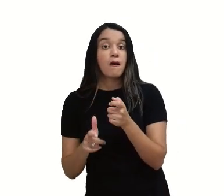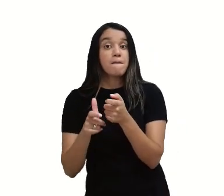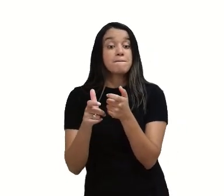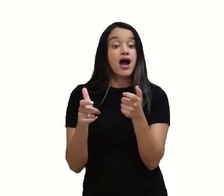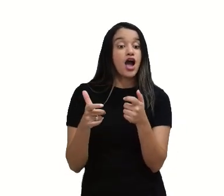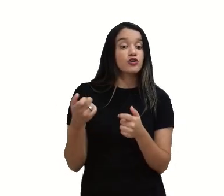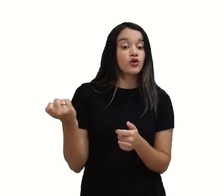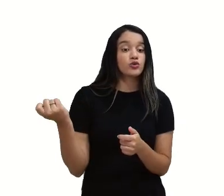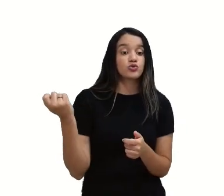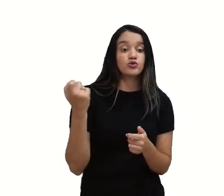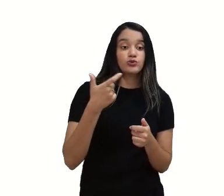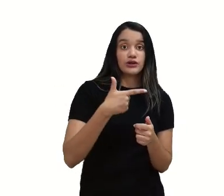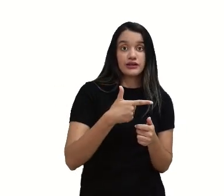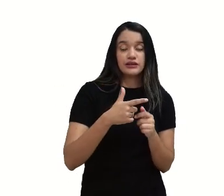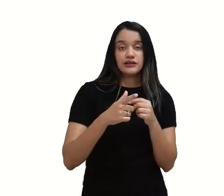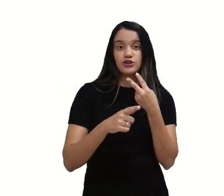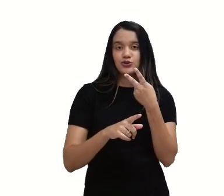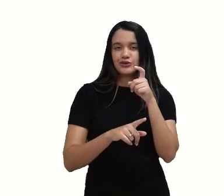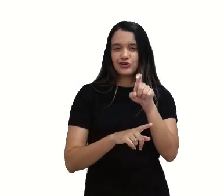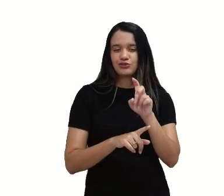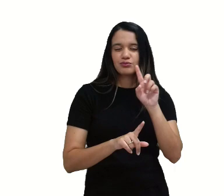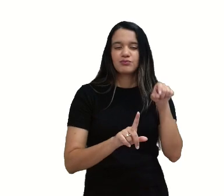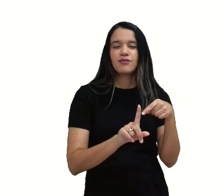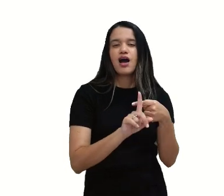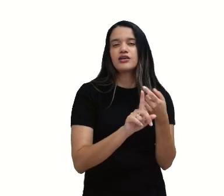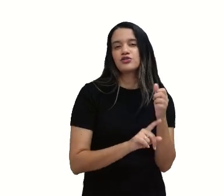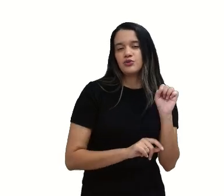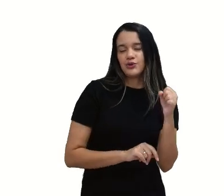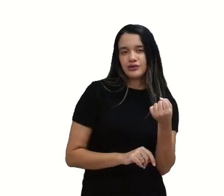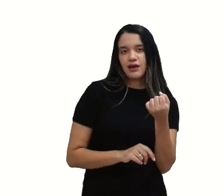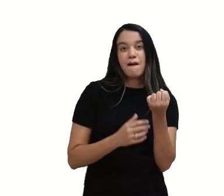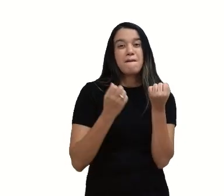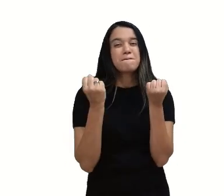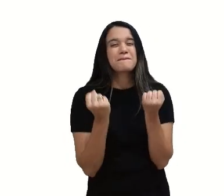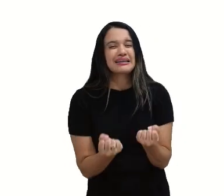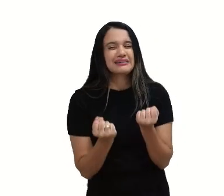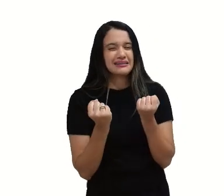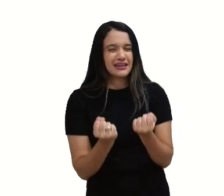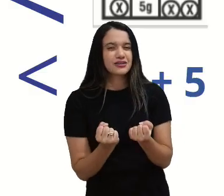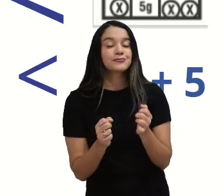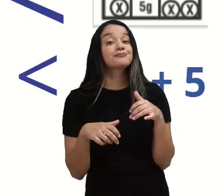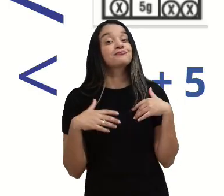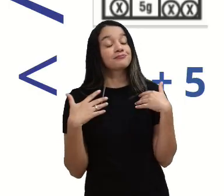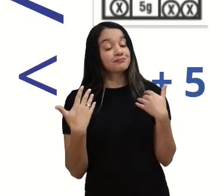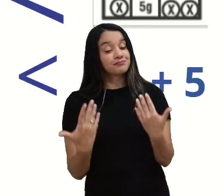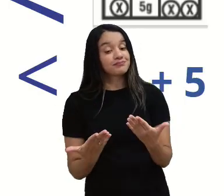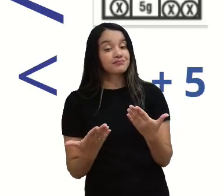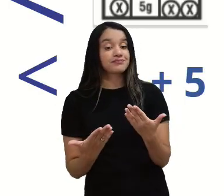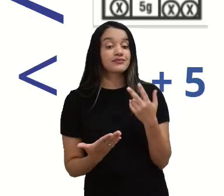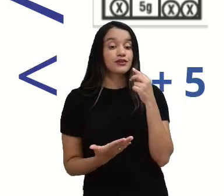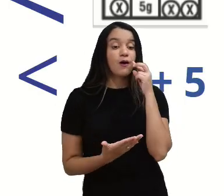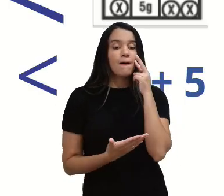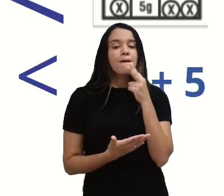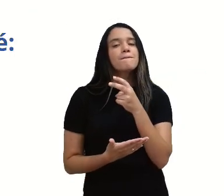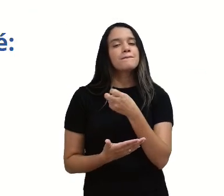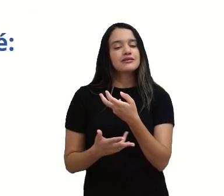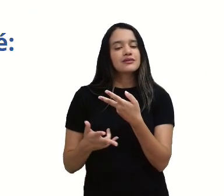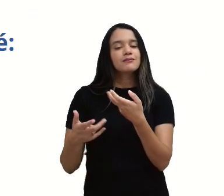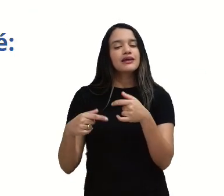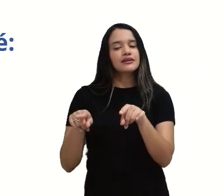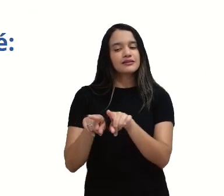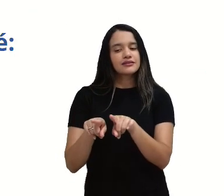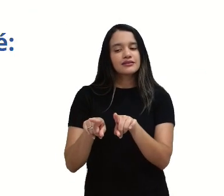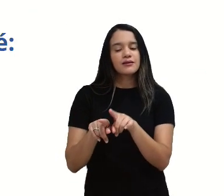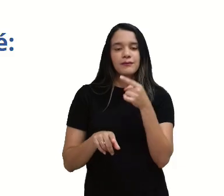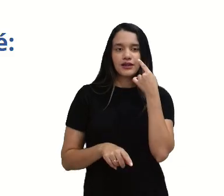do que 2x mais 8, ou seja, é mais pesado do que o outro prato. Nesse caso aí, quando eu for olhar, também eu vou ter